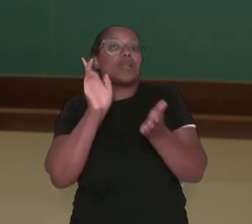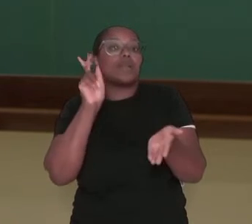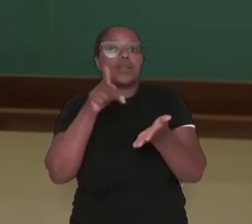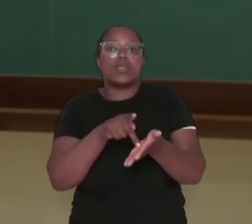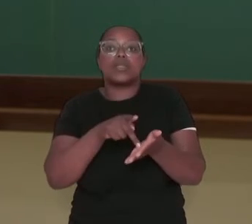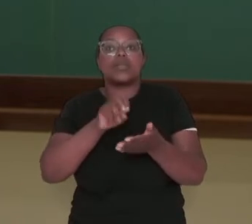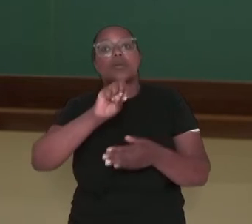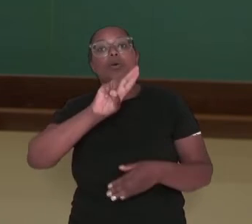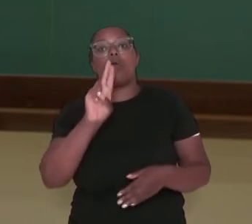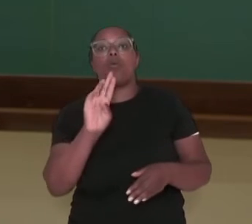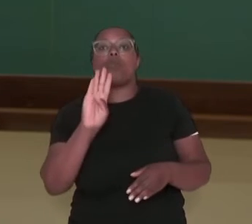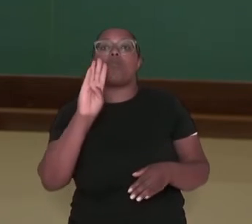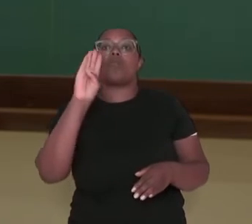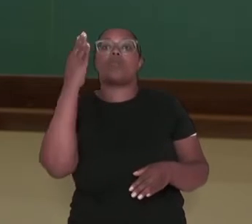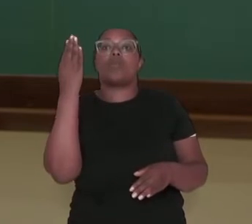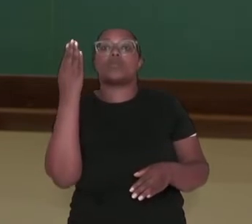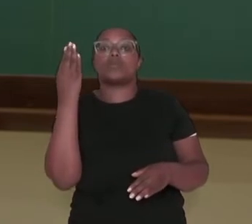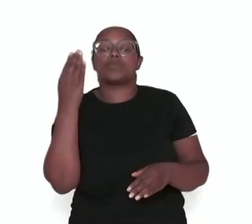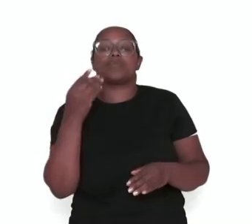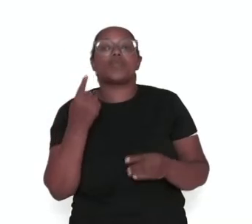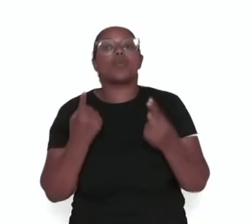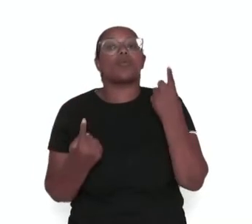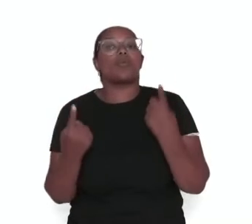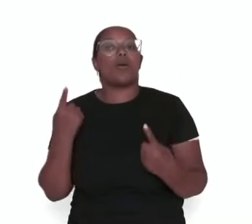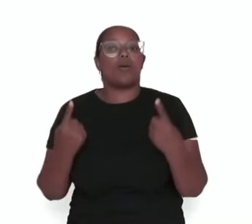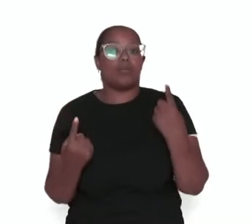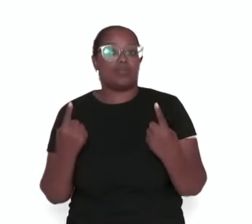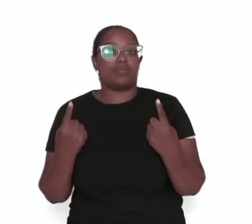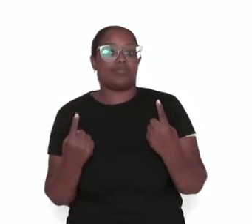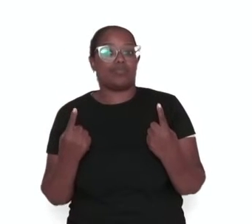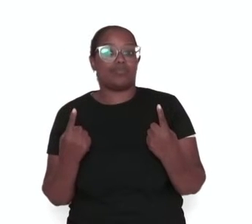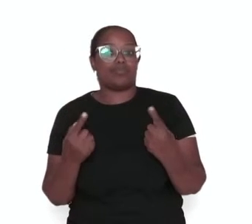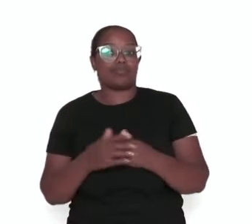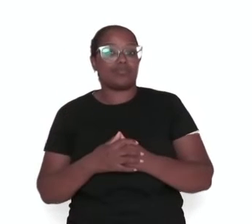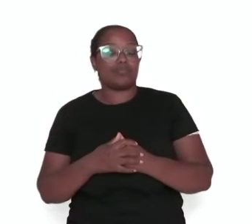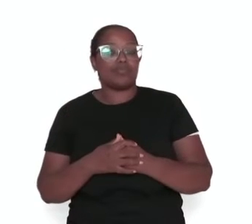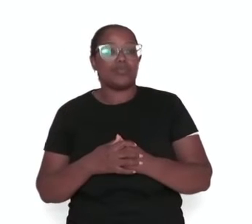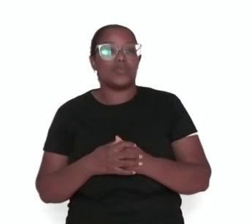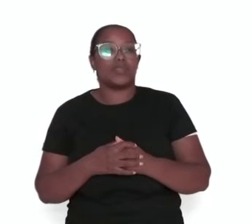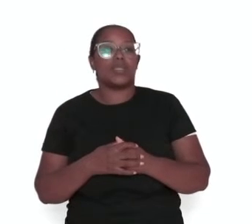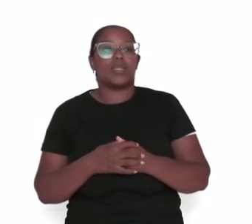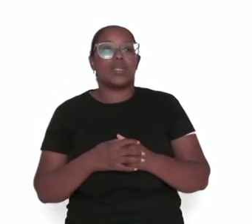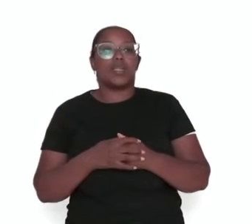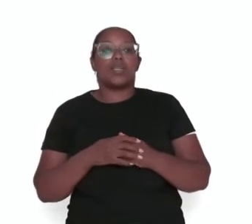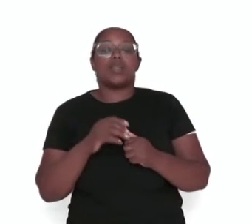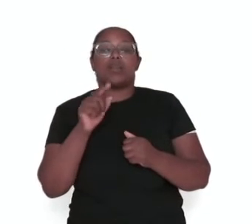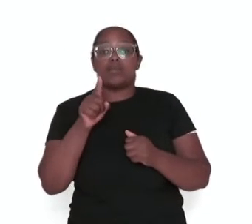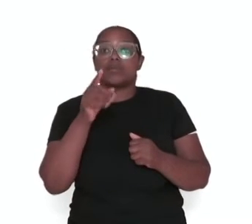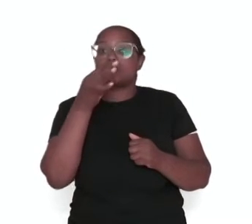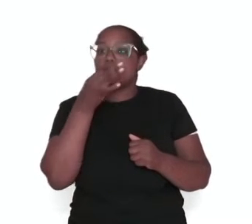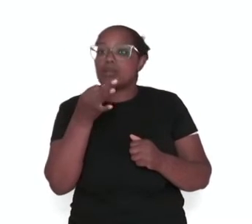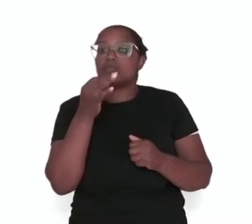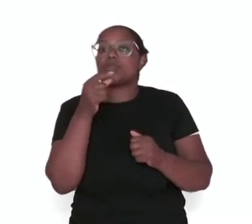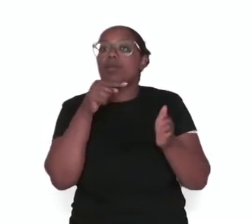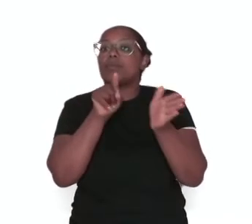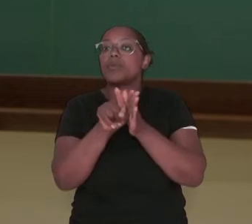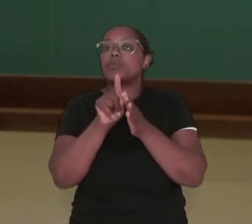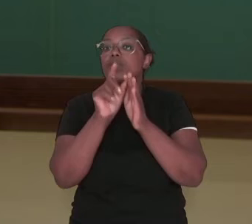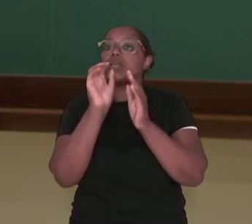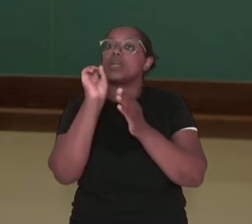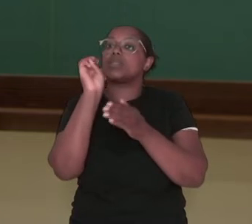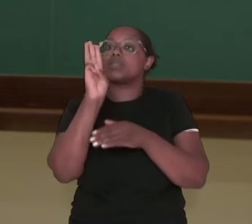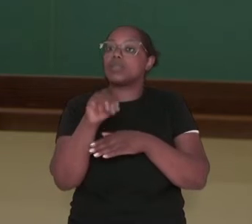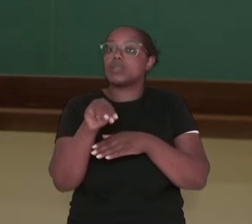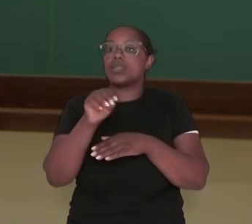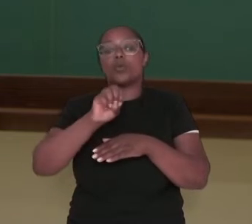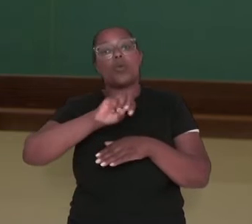Levará 1 segundo para que o arquivo de 35 megabytes seja concluído? Sim ou não?